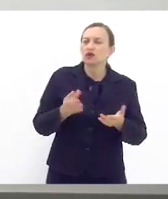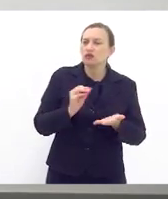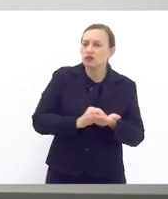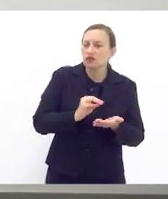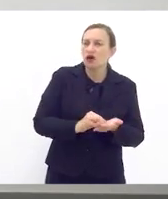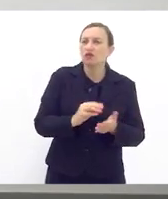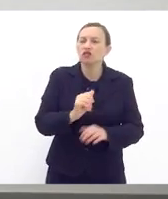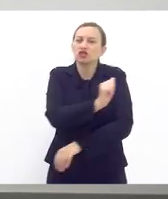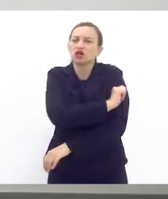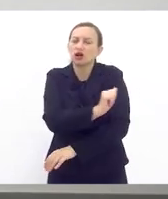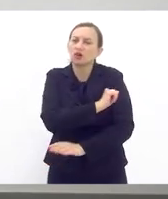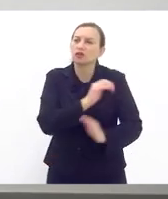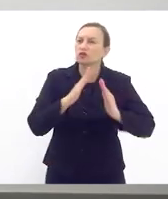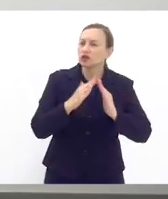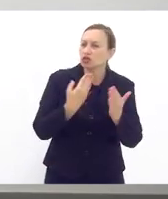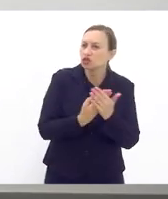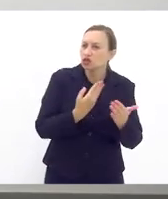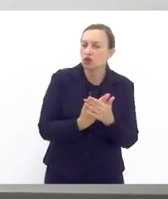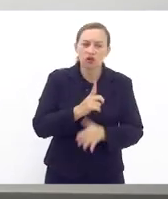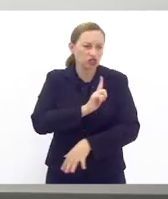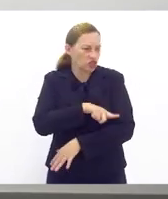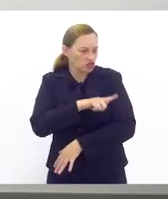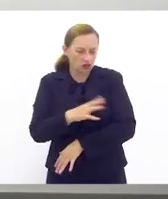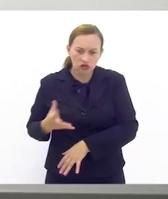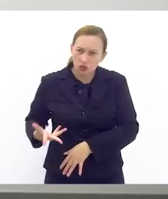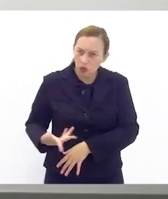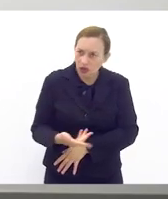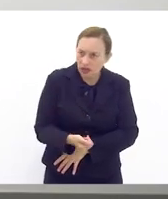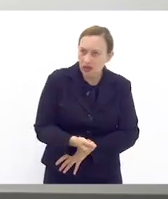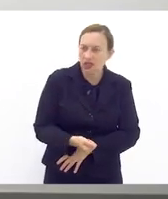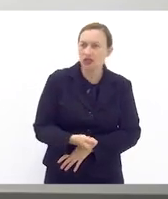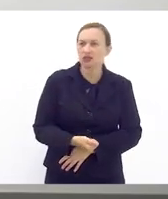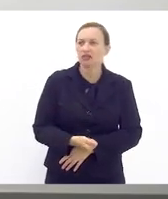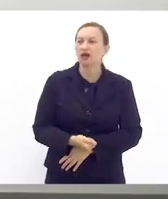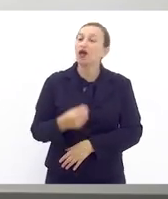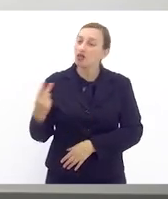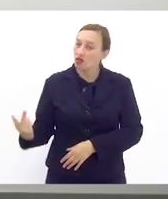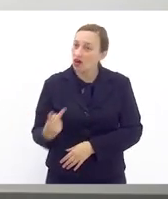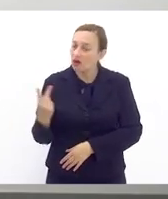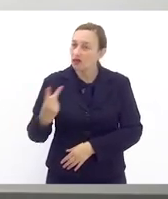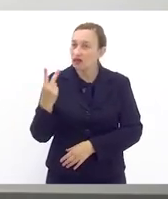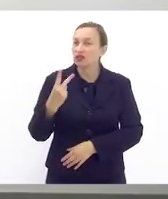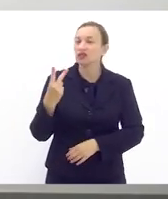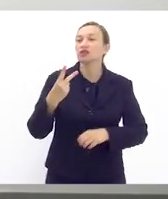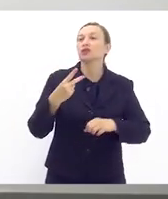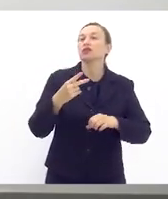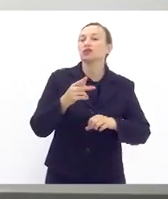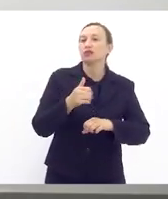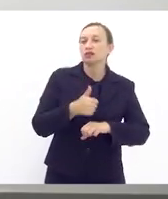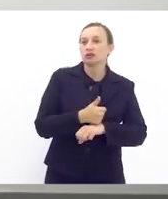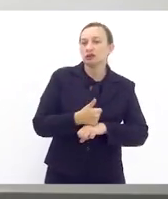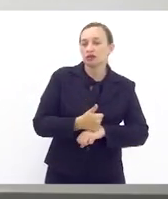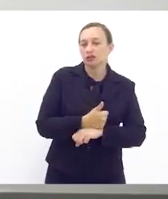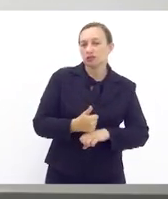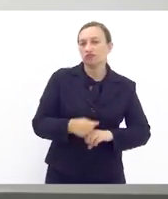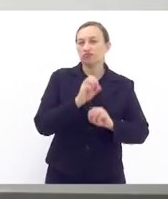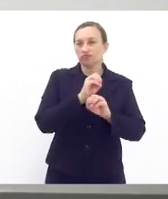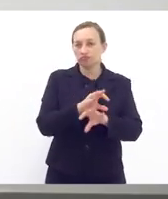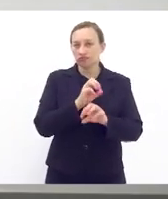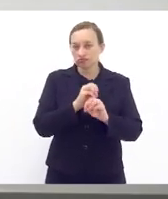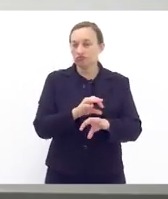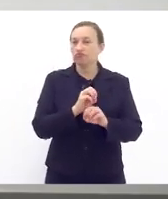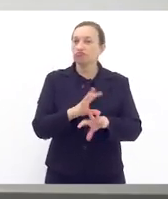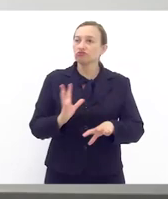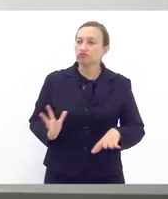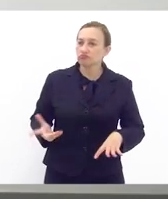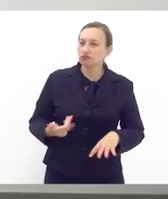na garantia de uma gestão de qualidade na garantia e na valorização dos profissionais da Educação na